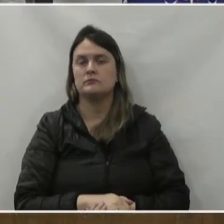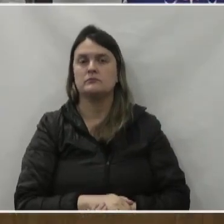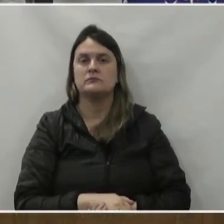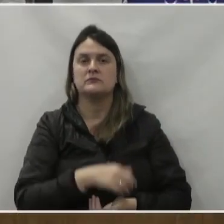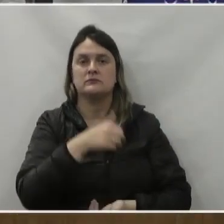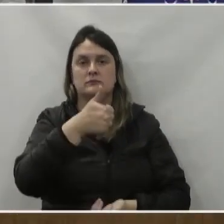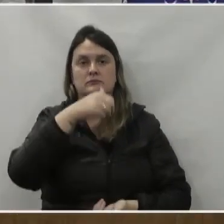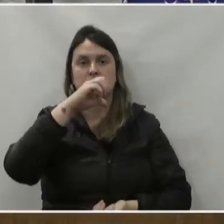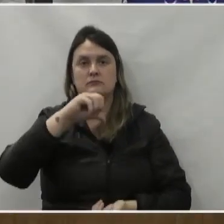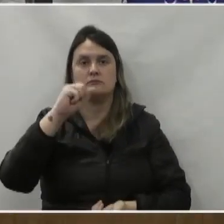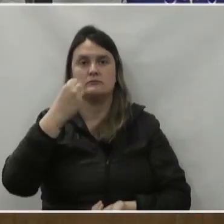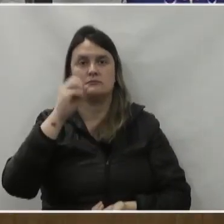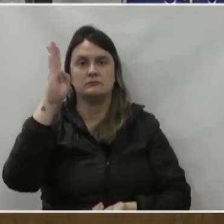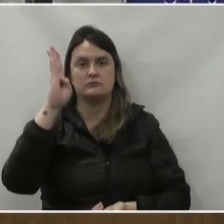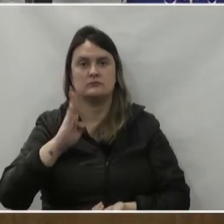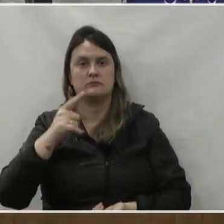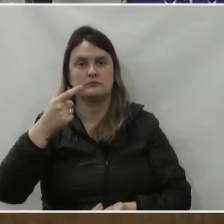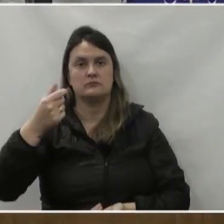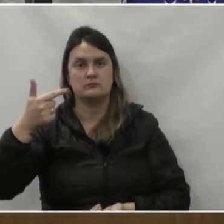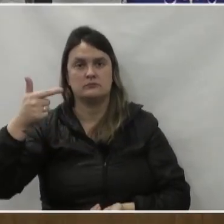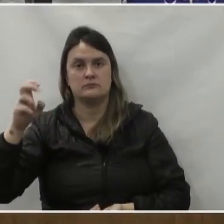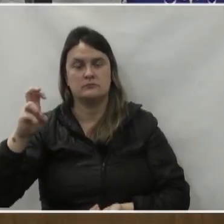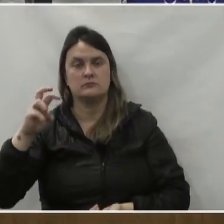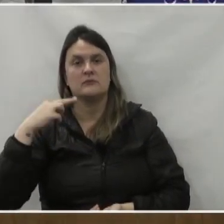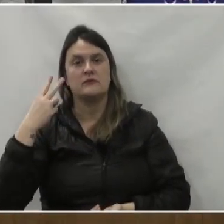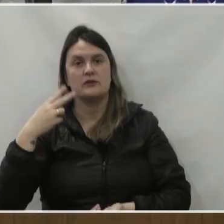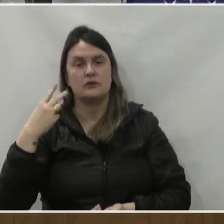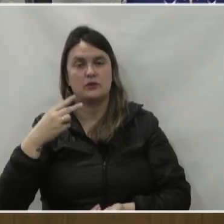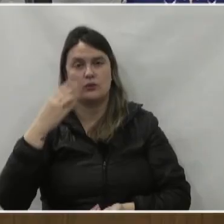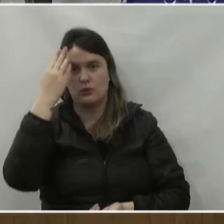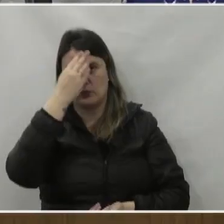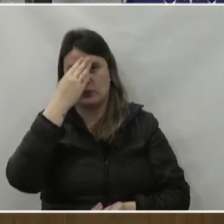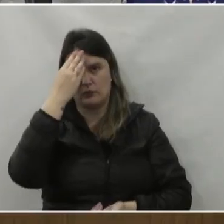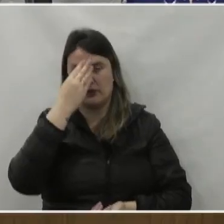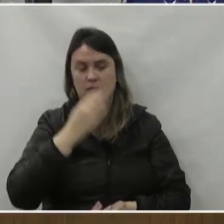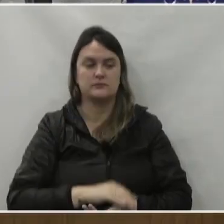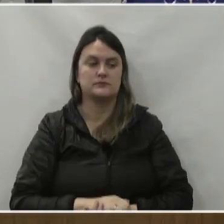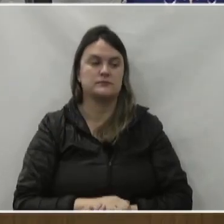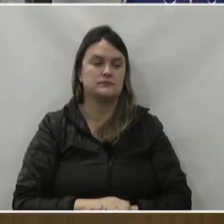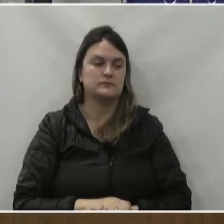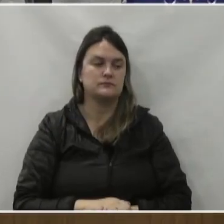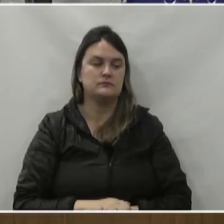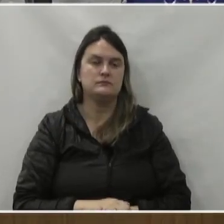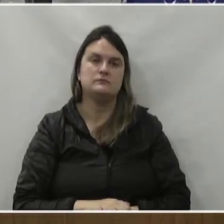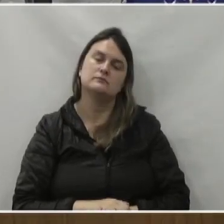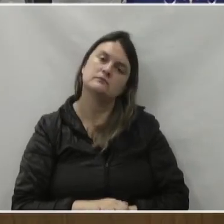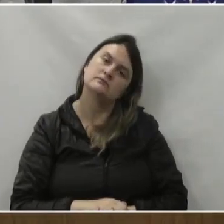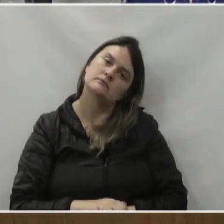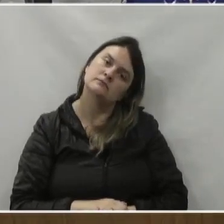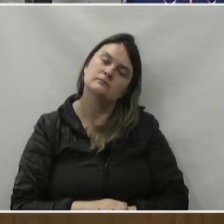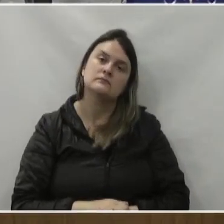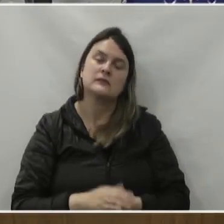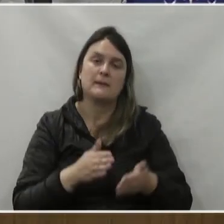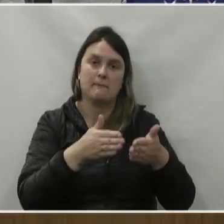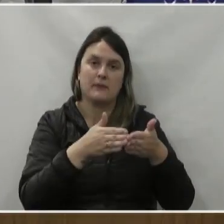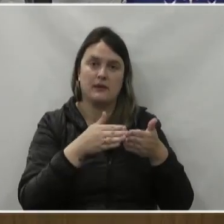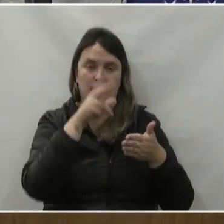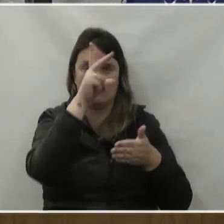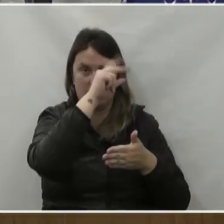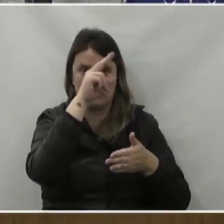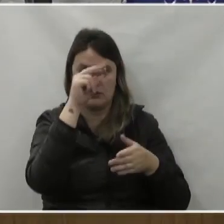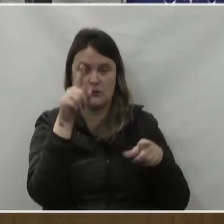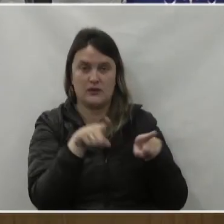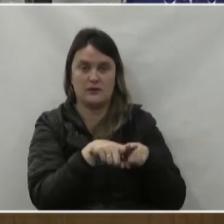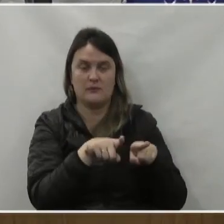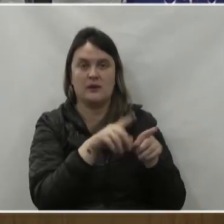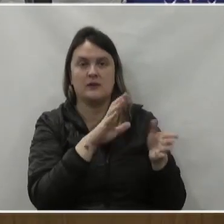Requerimento 198/2025 do vereador Cordovan Frederico de Melo Neto, ao Poder Executivo Municipal, por meio